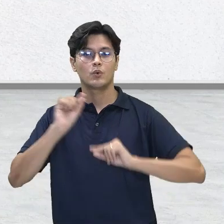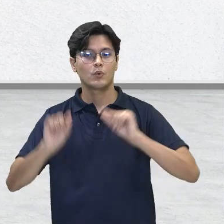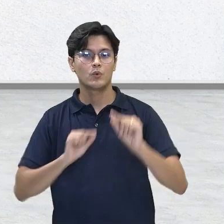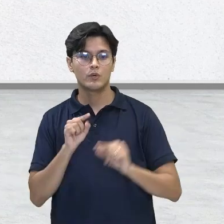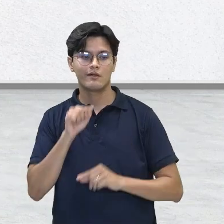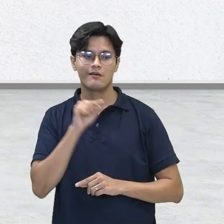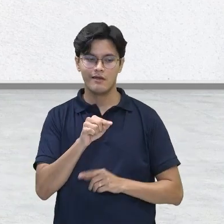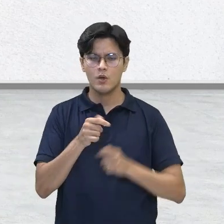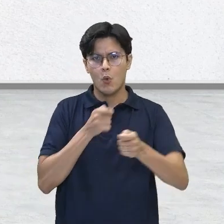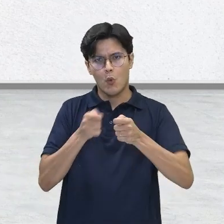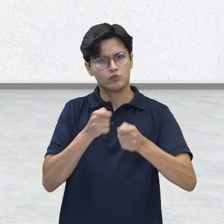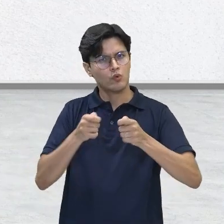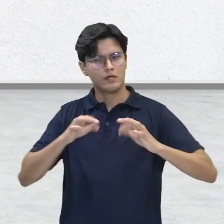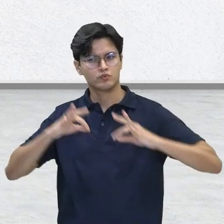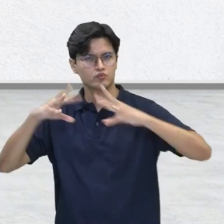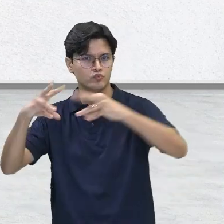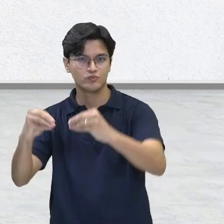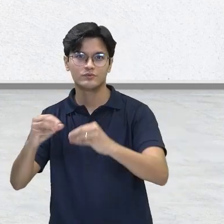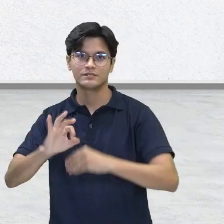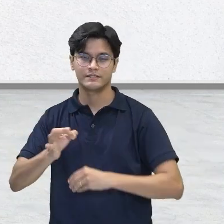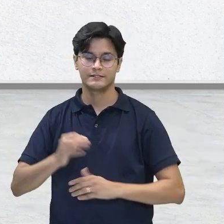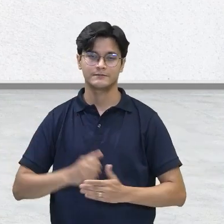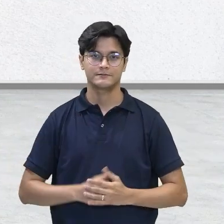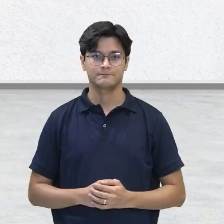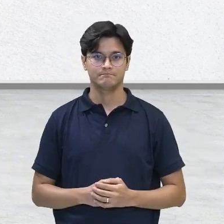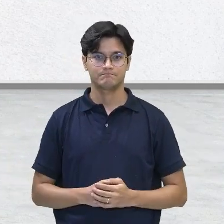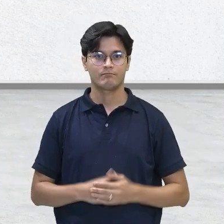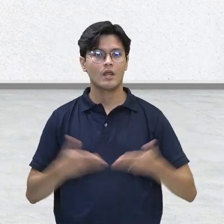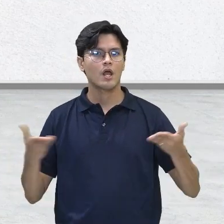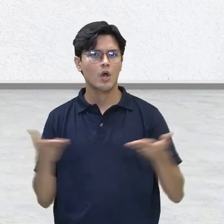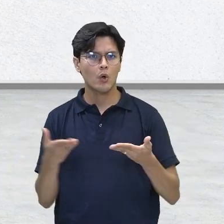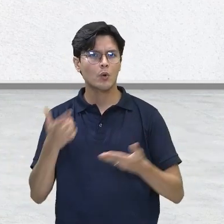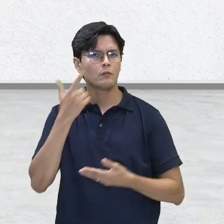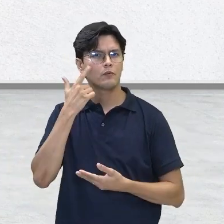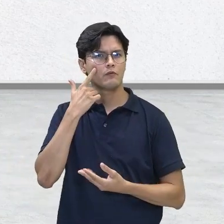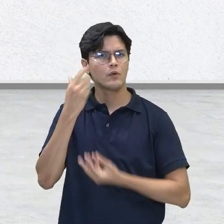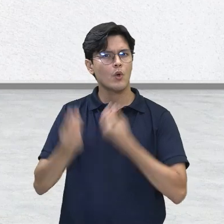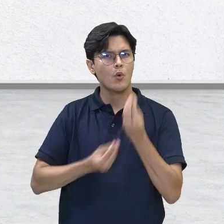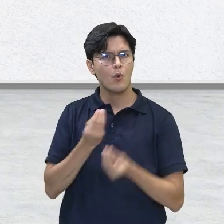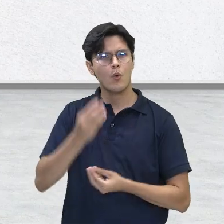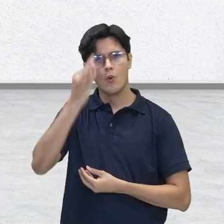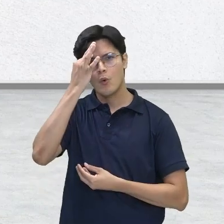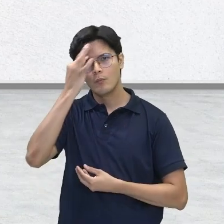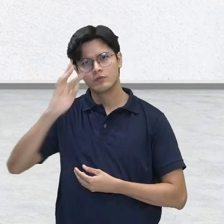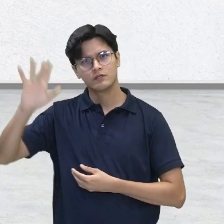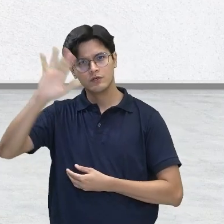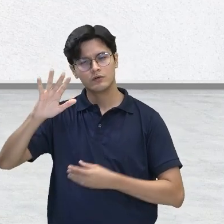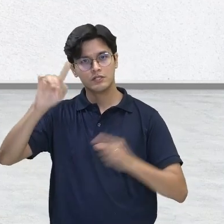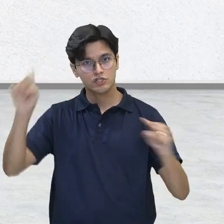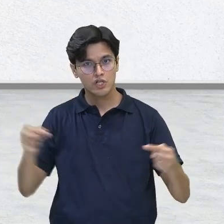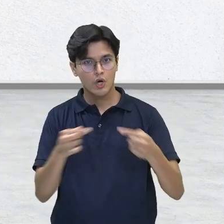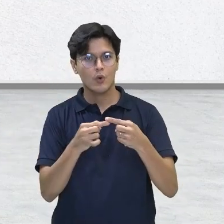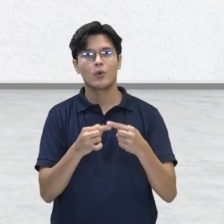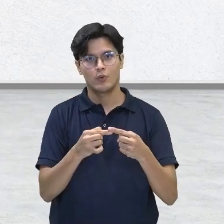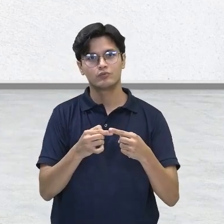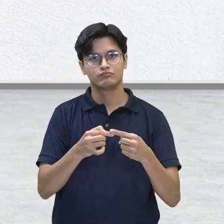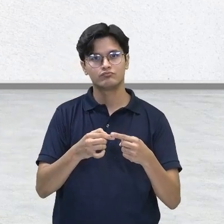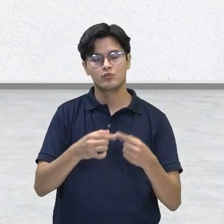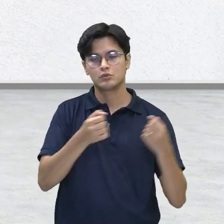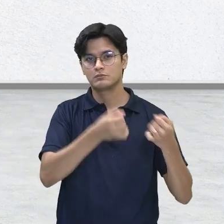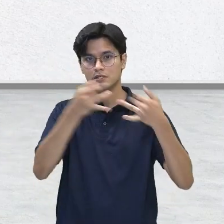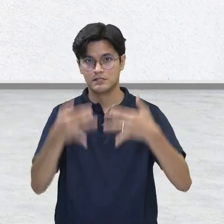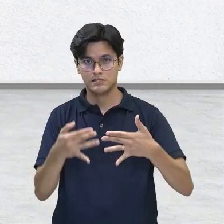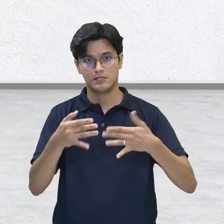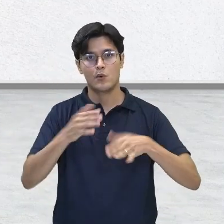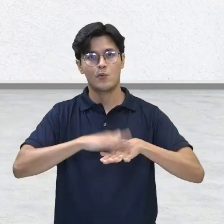dominar tudo. Então, o Estado é isso. E agora nós vamos ver essa teoria aí, na teoria de John Locke. Como é que John Locke via? Ele vai escrever